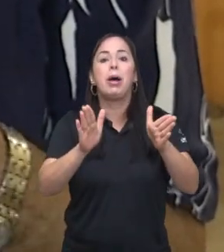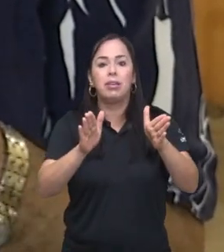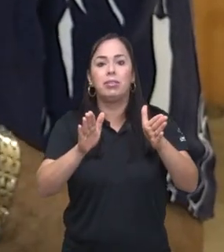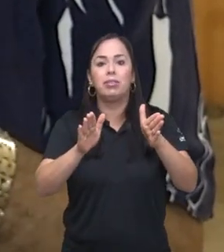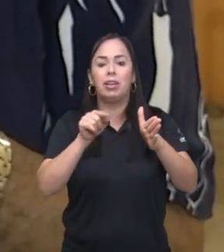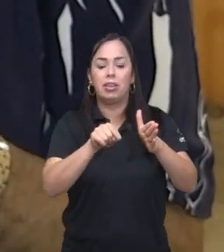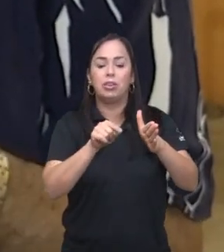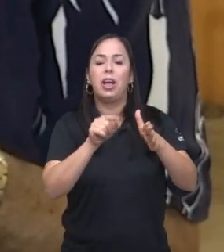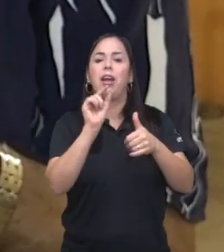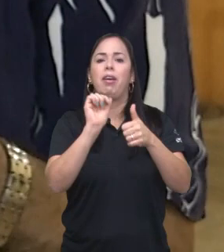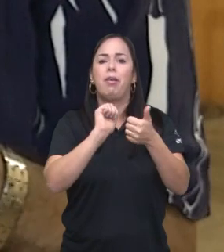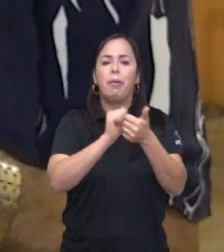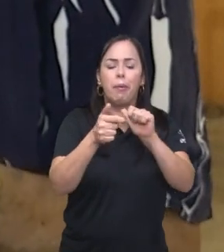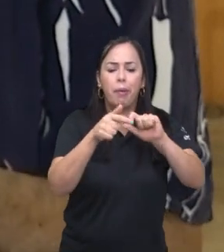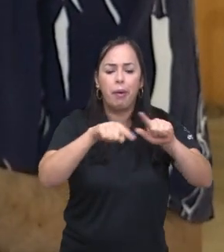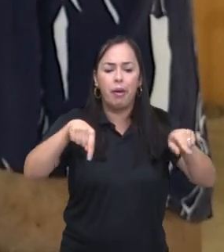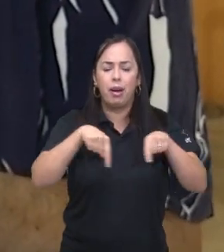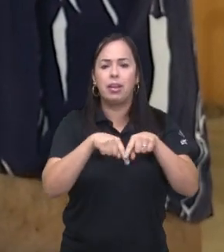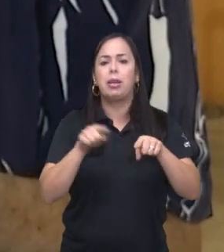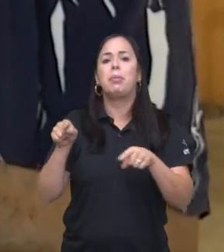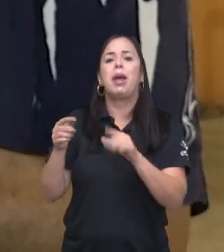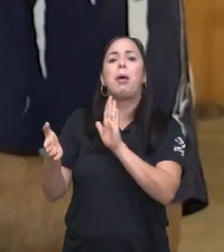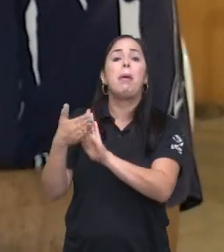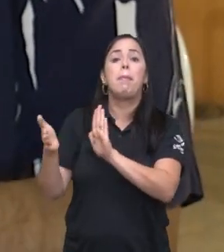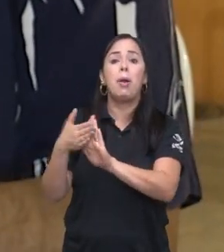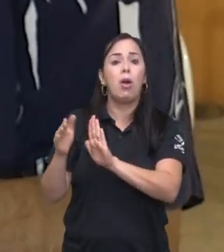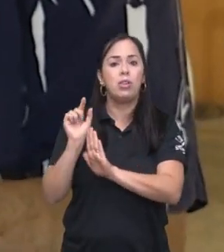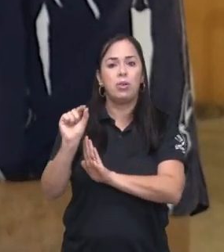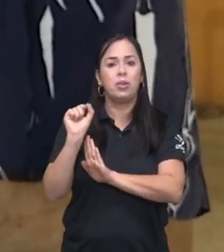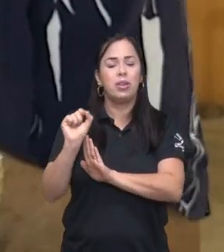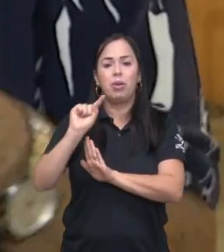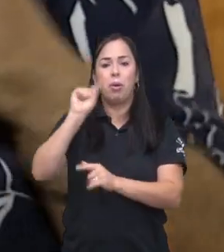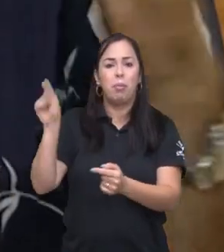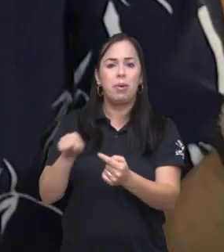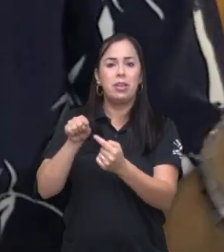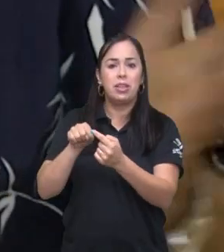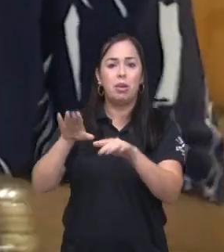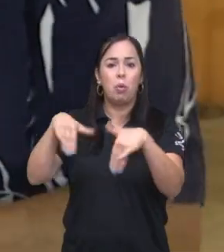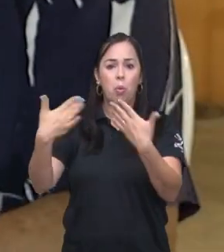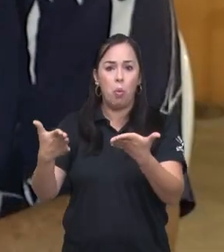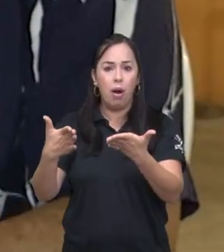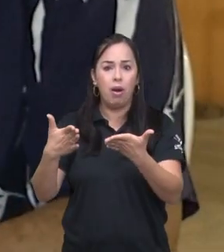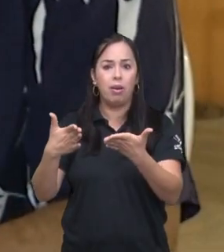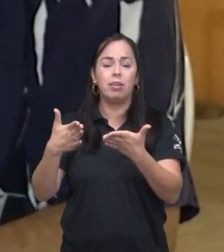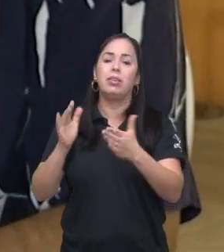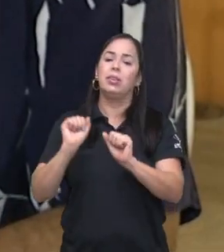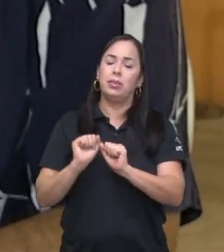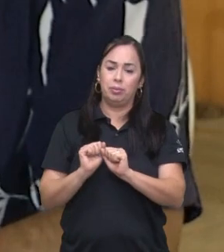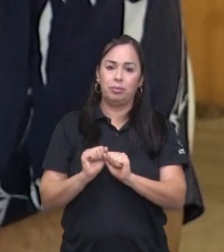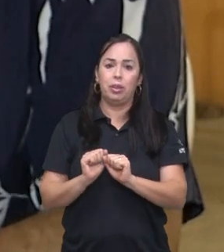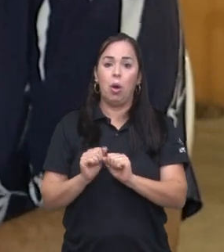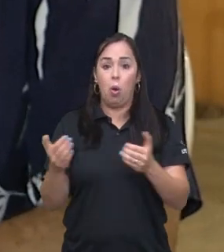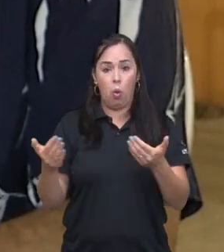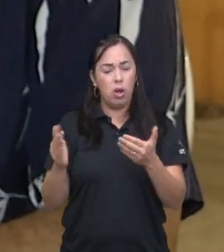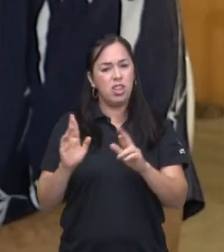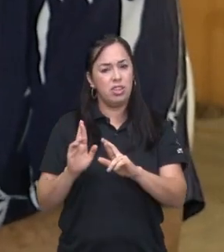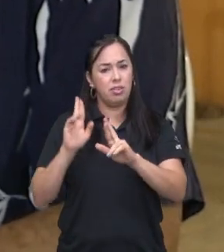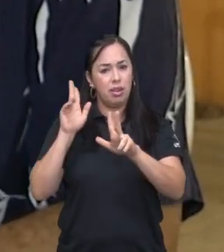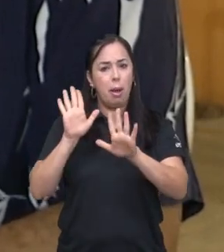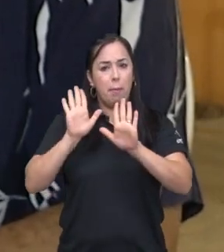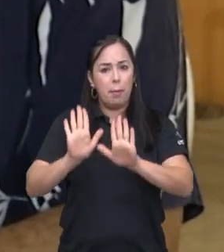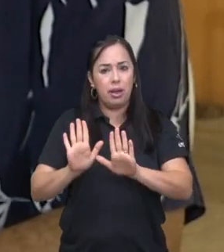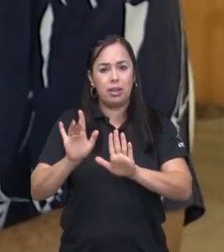porque a festa ela tinha essa proposta, ainda tem essa proposta, hoje de forma diferente, mas no